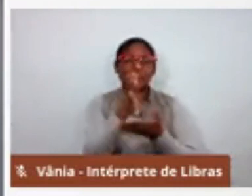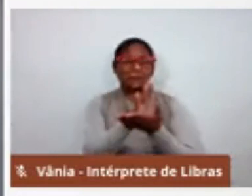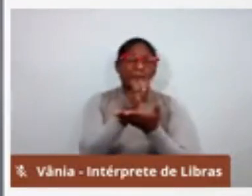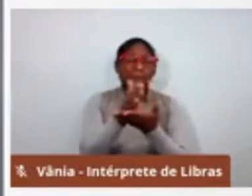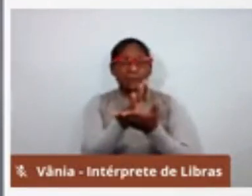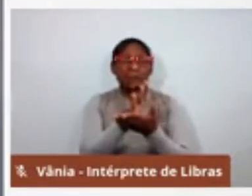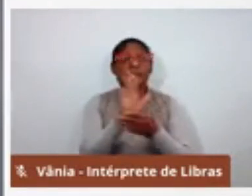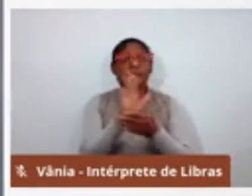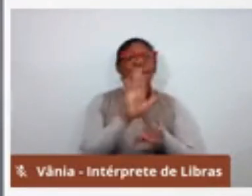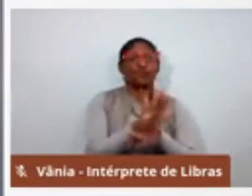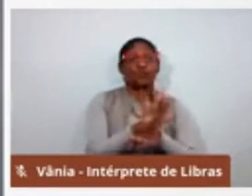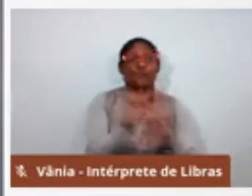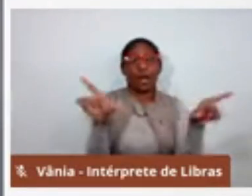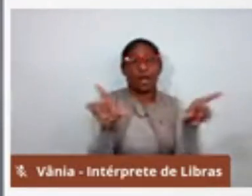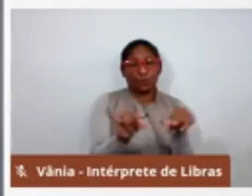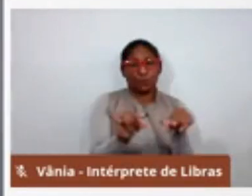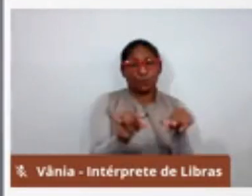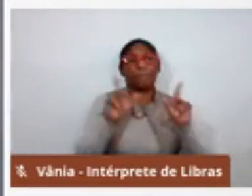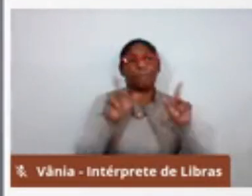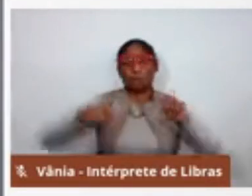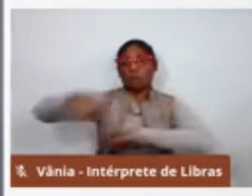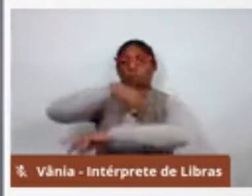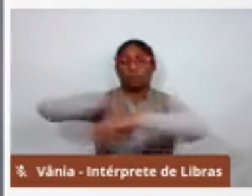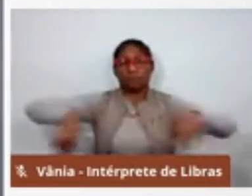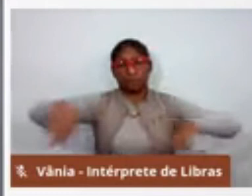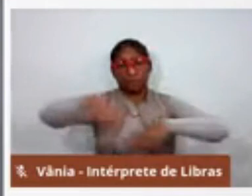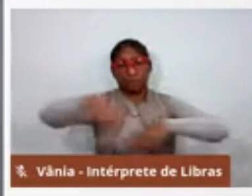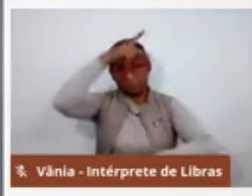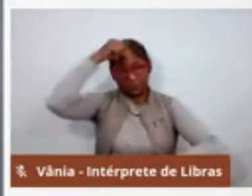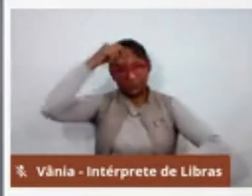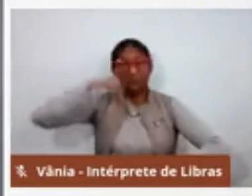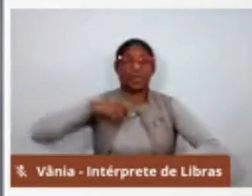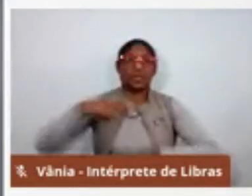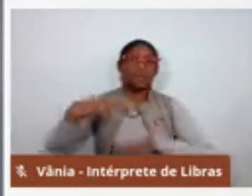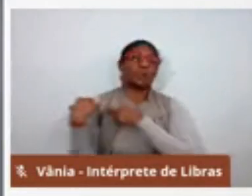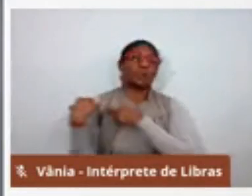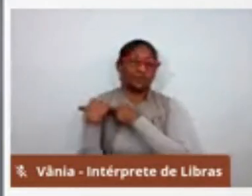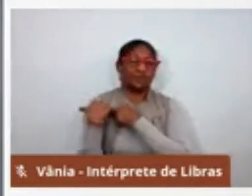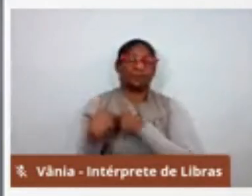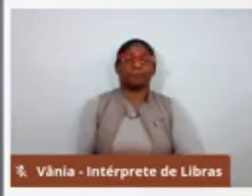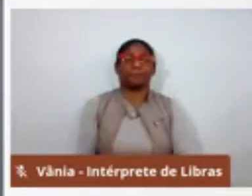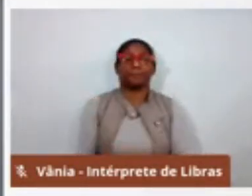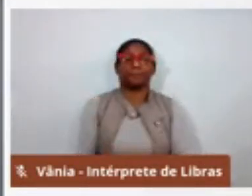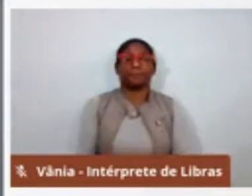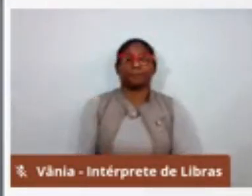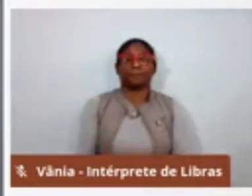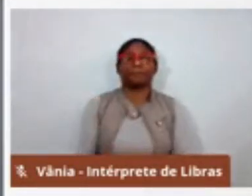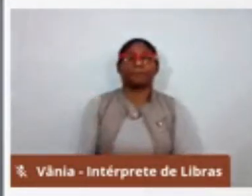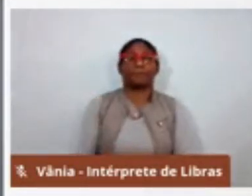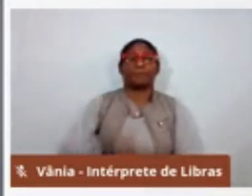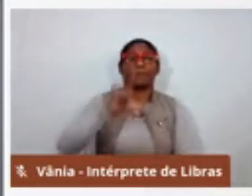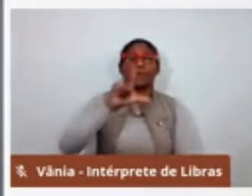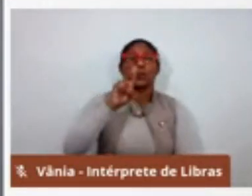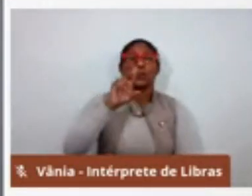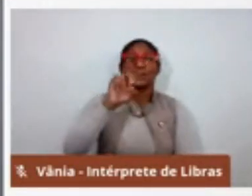ajudem a reduzir a circulação de pessoas. Então, os prefeitos têm essa responsabilidade também. O Luciano Veleda, do